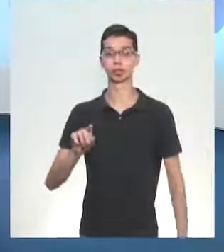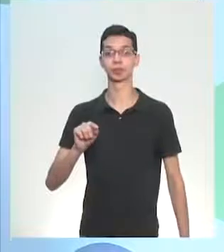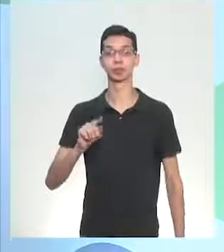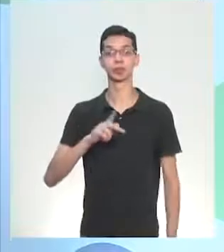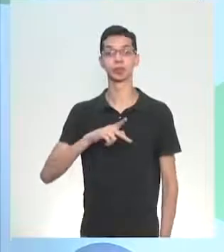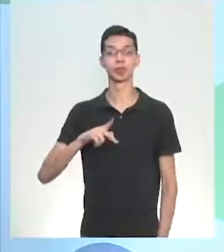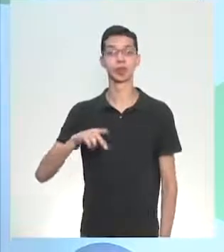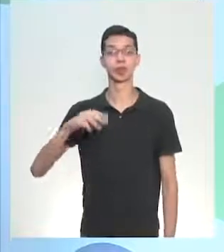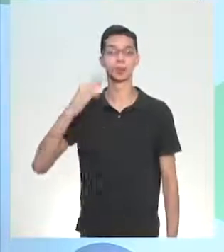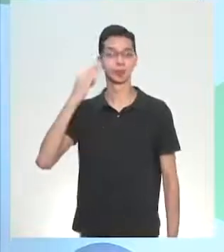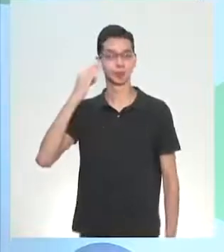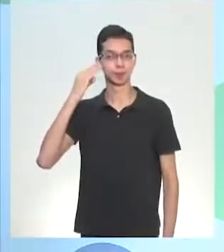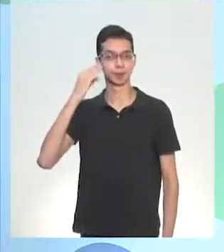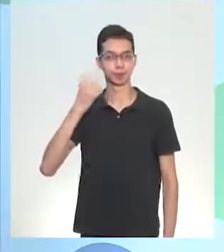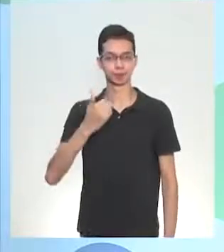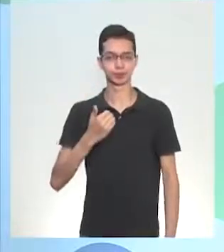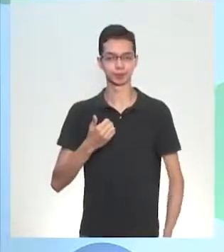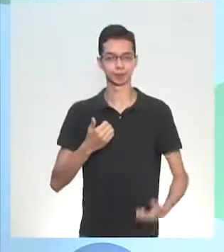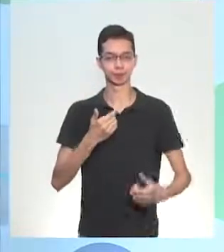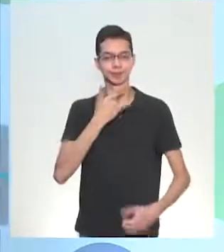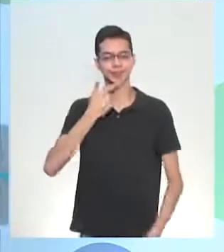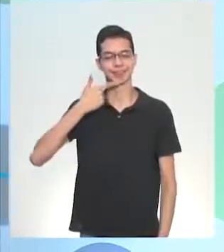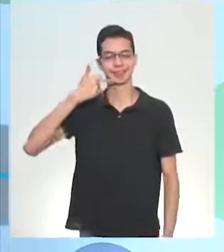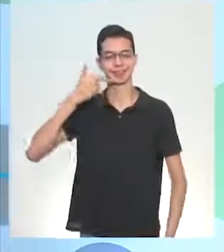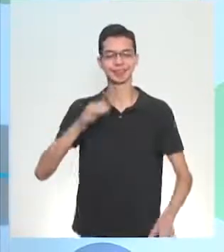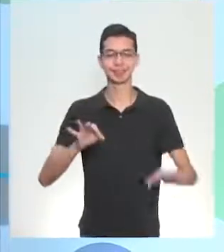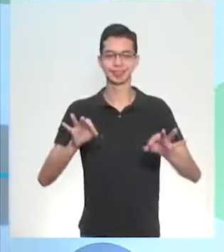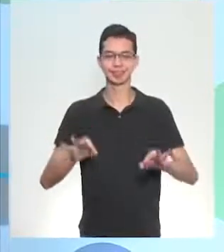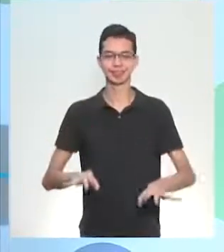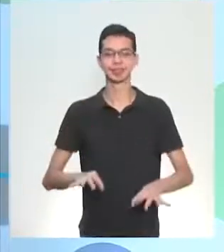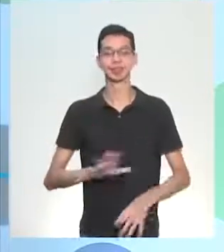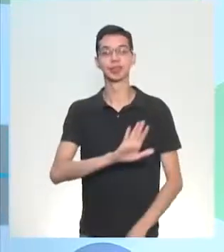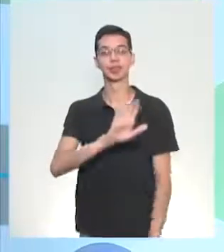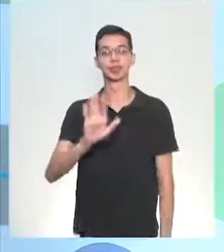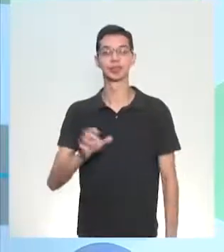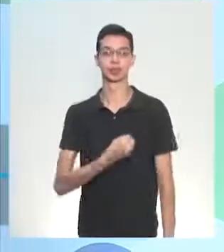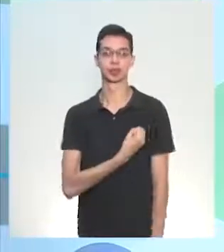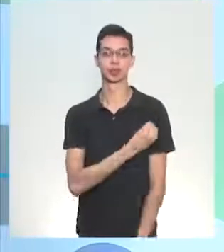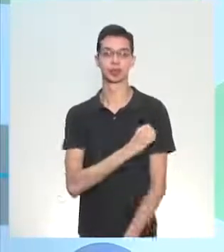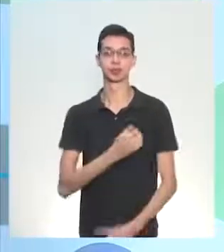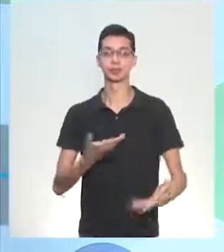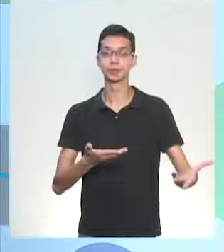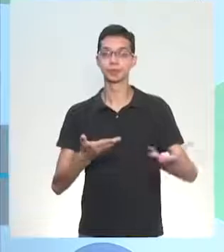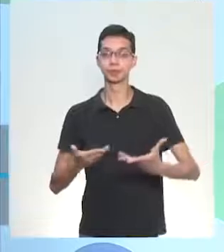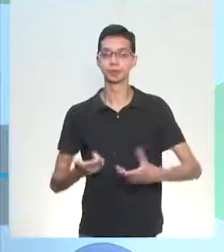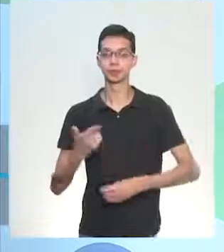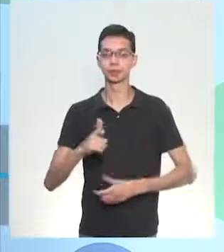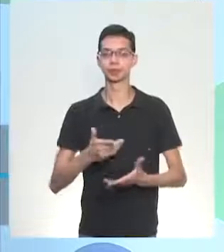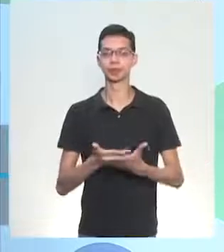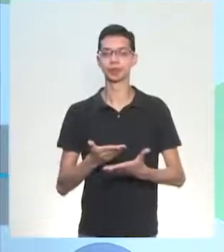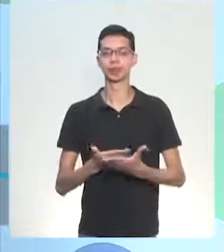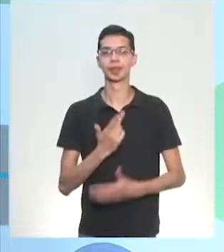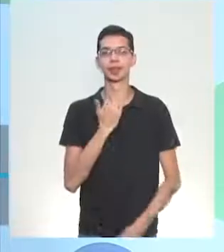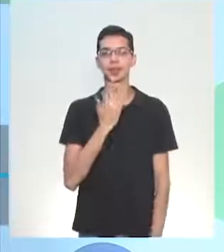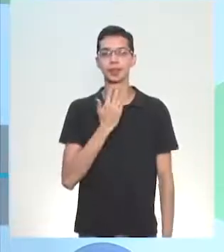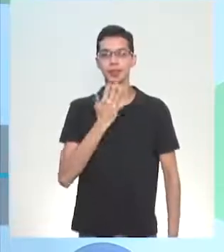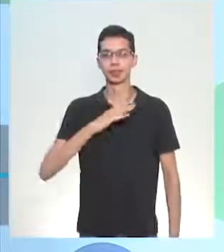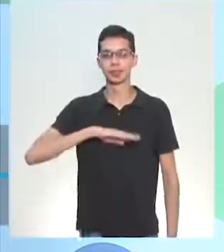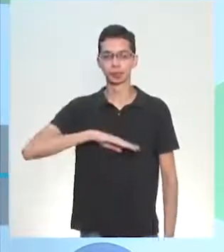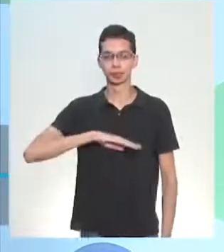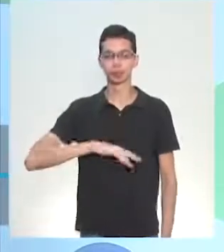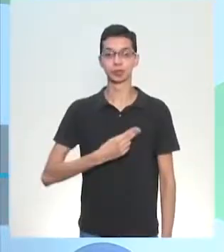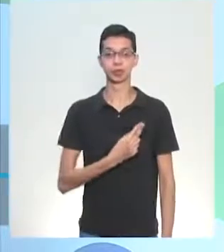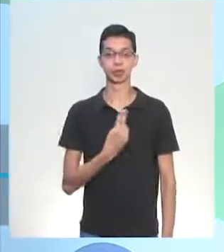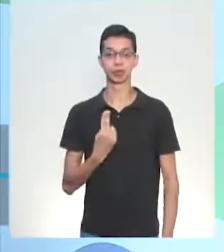professora Silene? Olá, alunos e professores do 8º ano, bem-vindos a mais uma aula de língua portuguesa. Sou o professor Mauro Farias, como